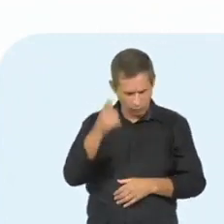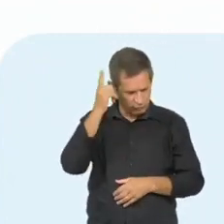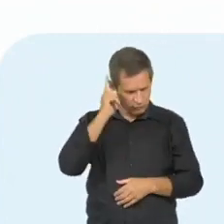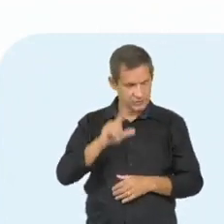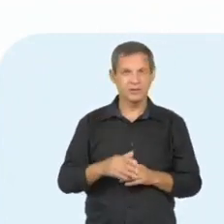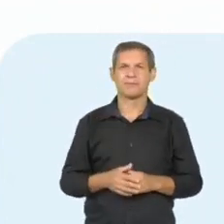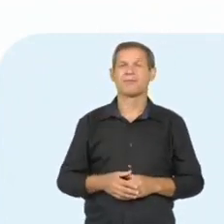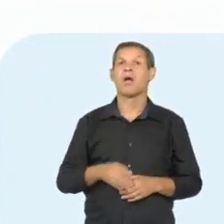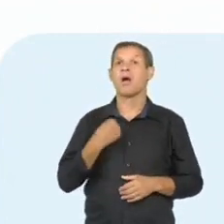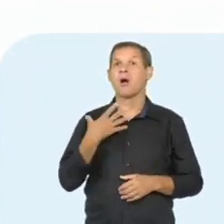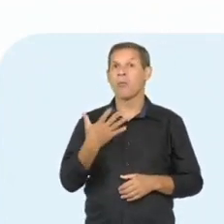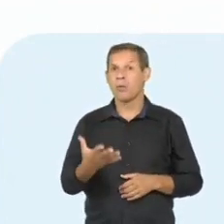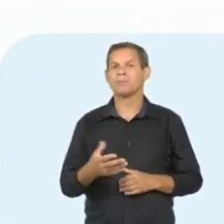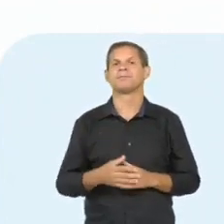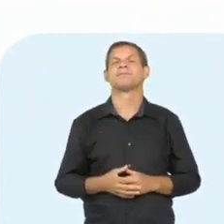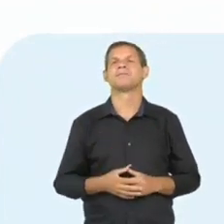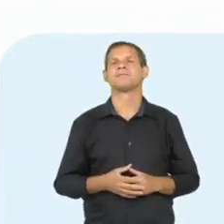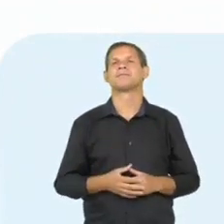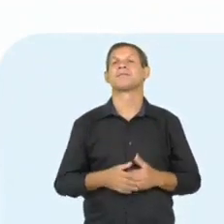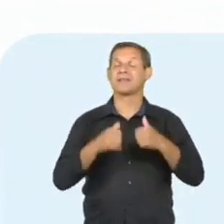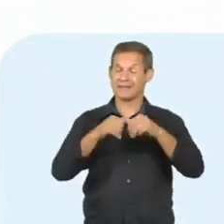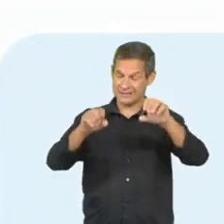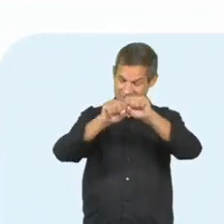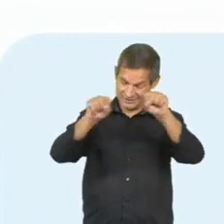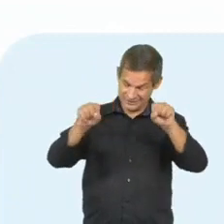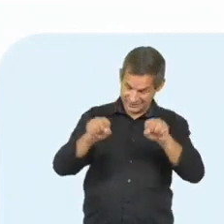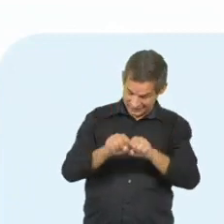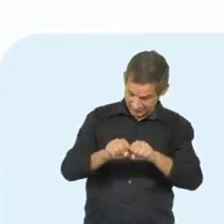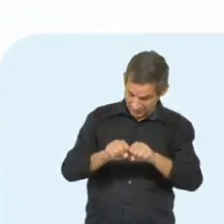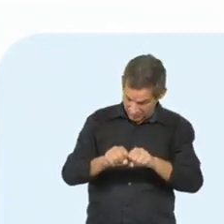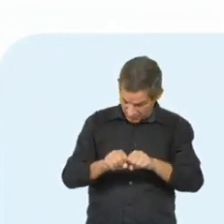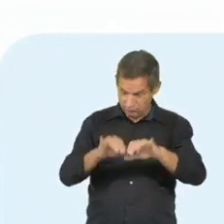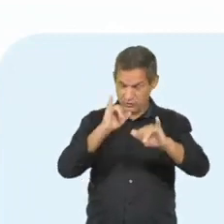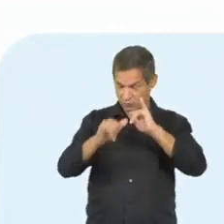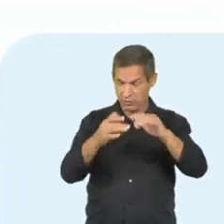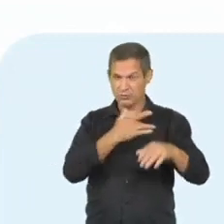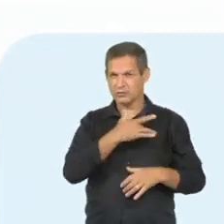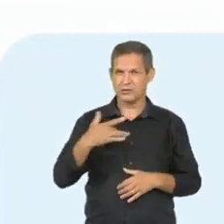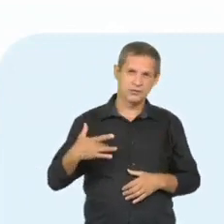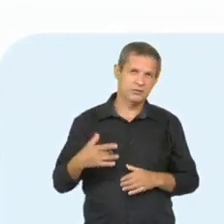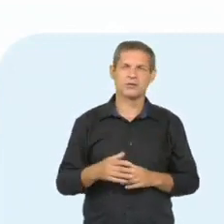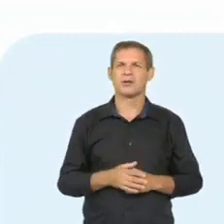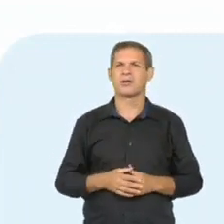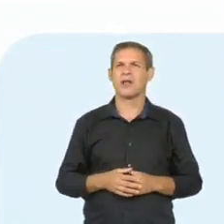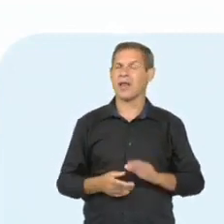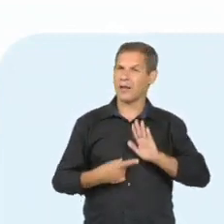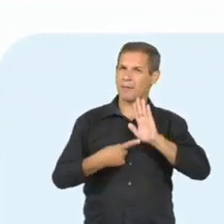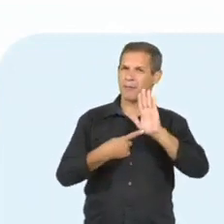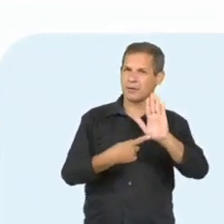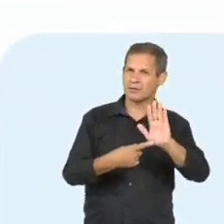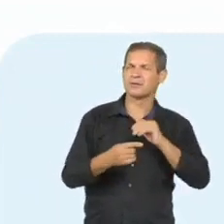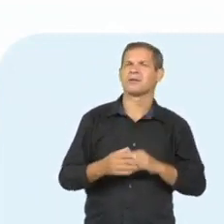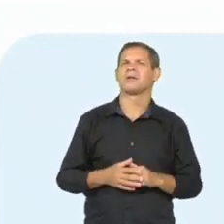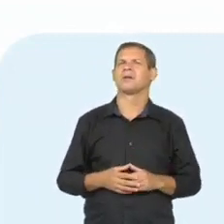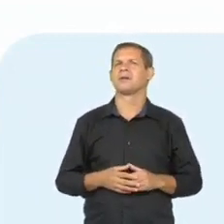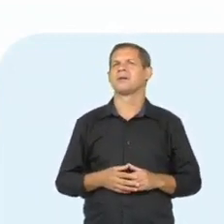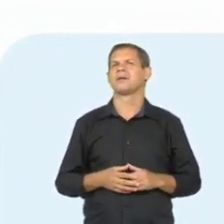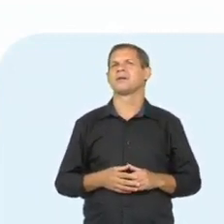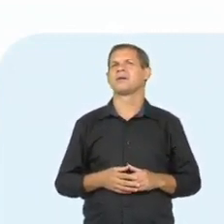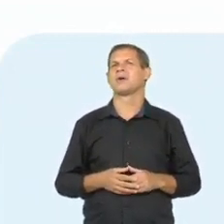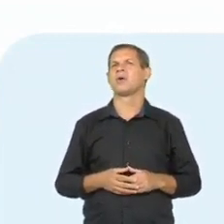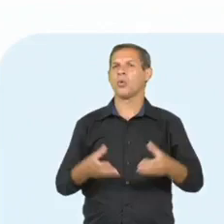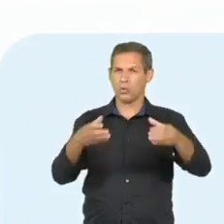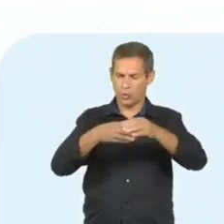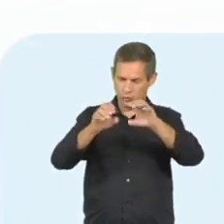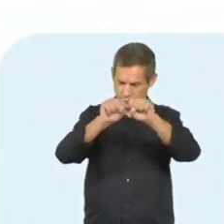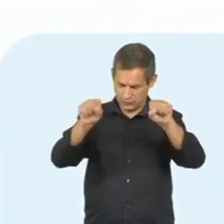coletadas. Bom, esse sistema, o sistema de informação em saúde, ele apresenta